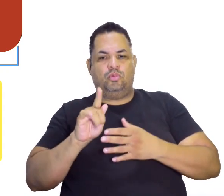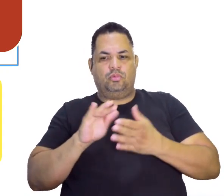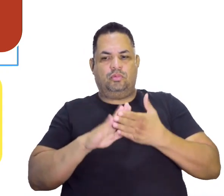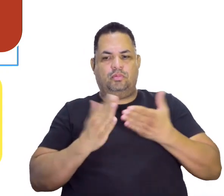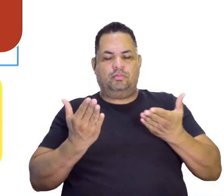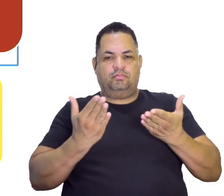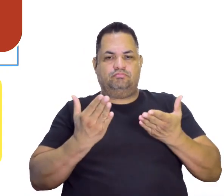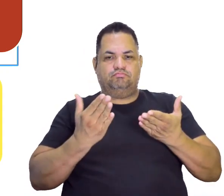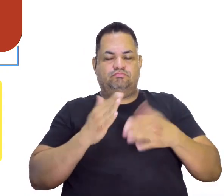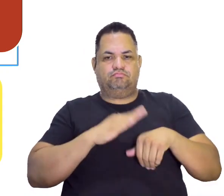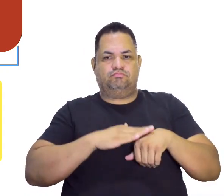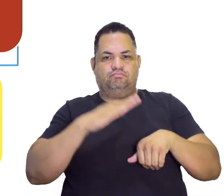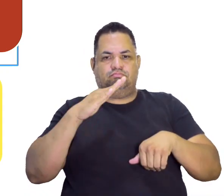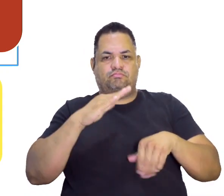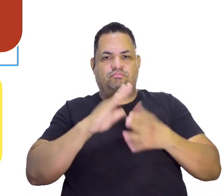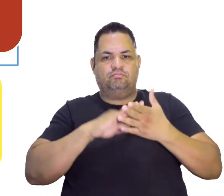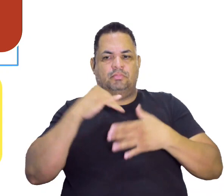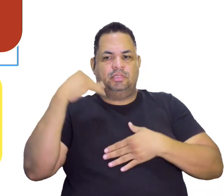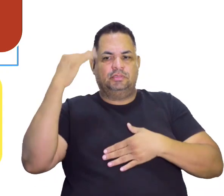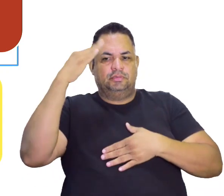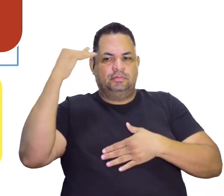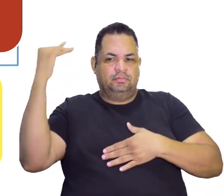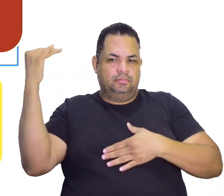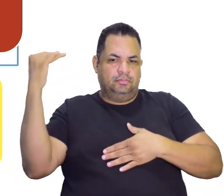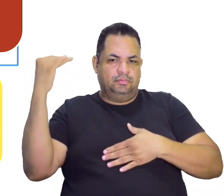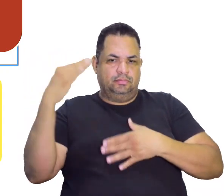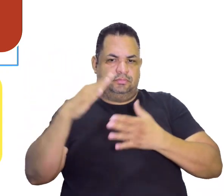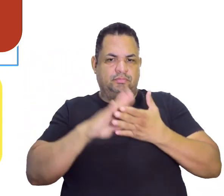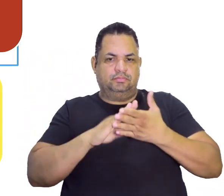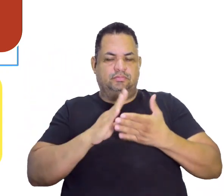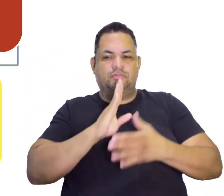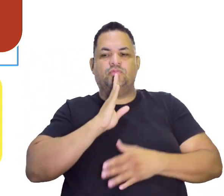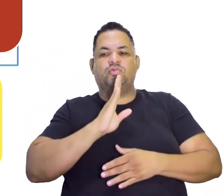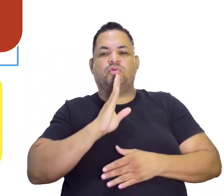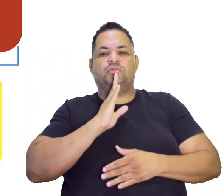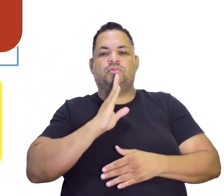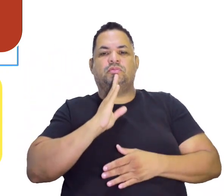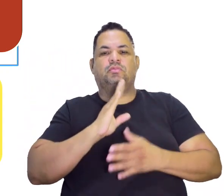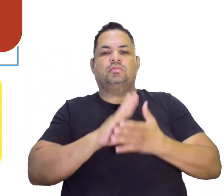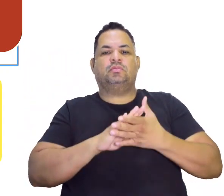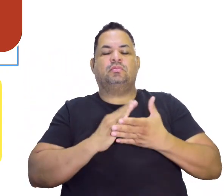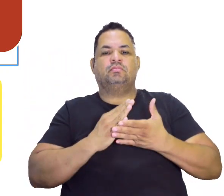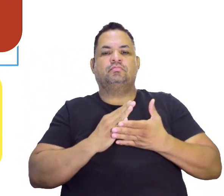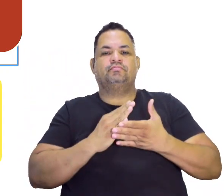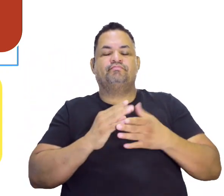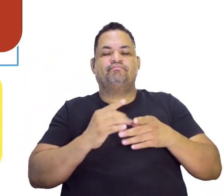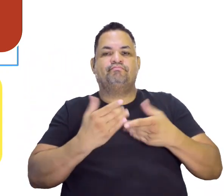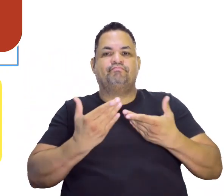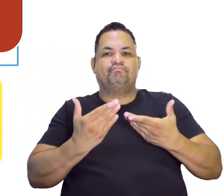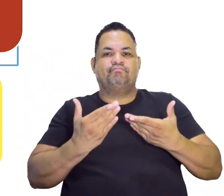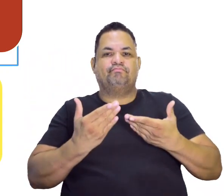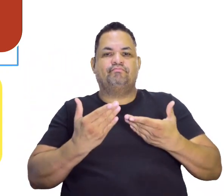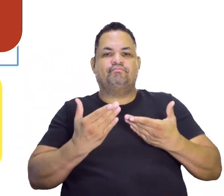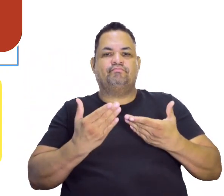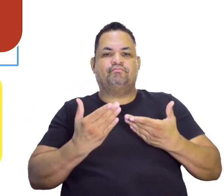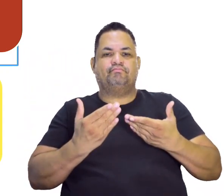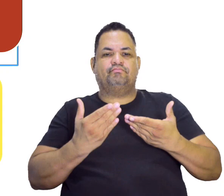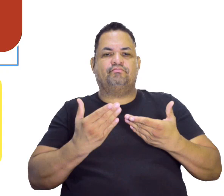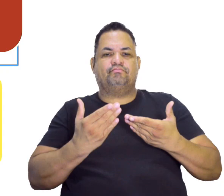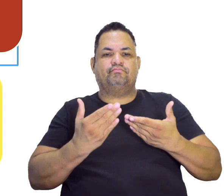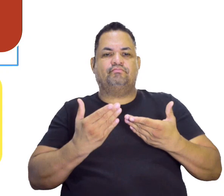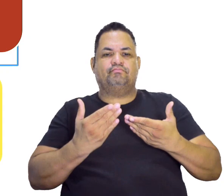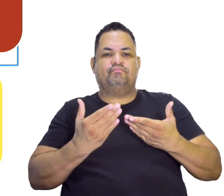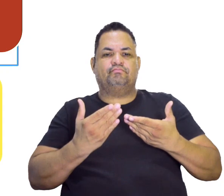mais, dos mais importantes, né, os mais conhecidos, pelo menos